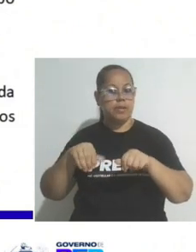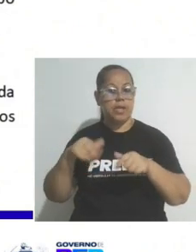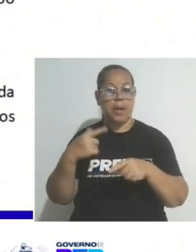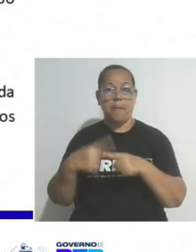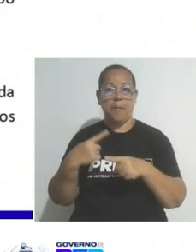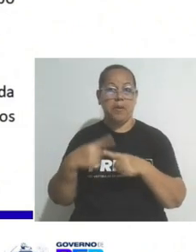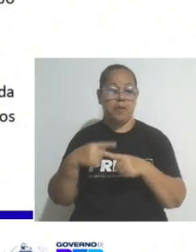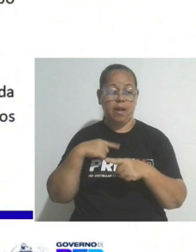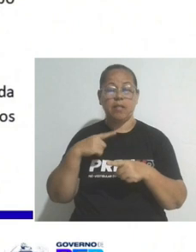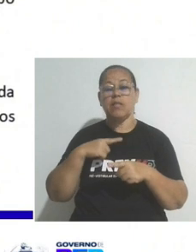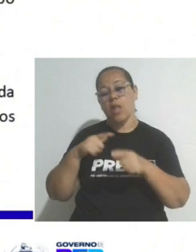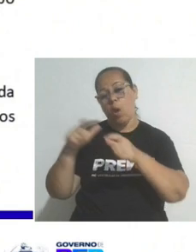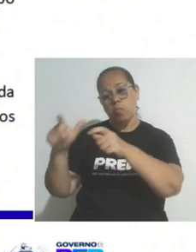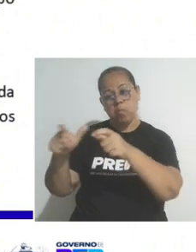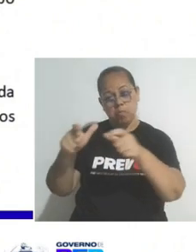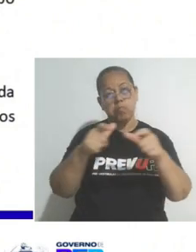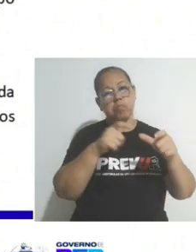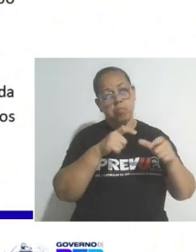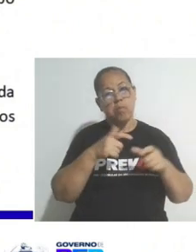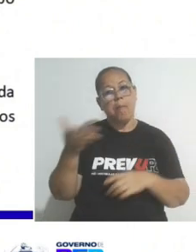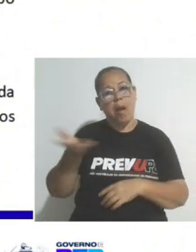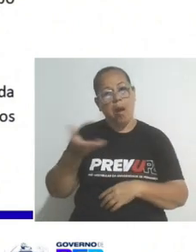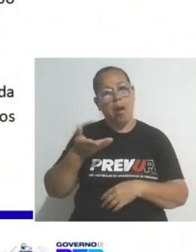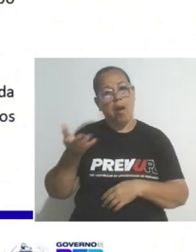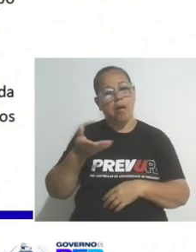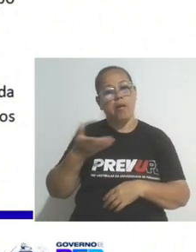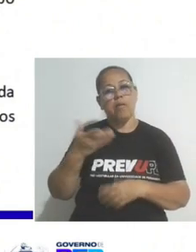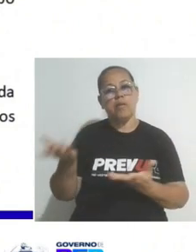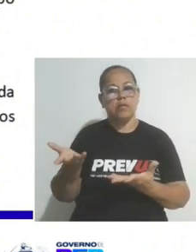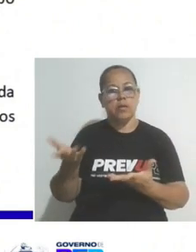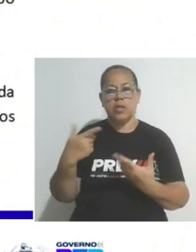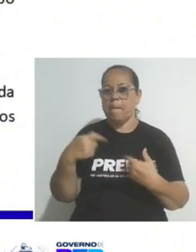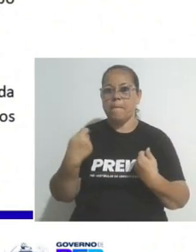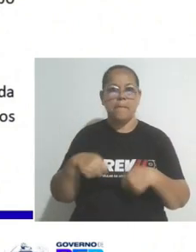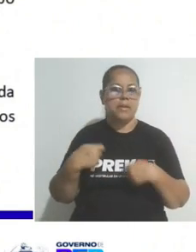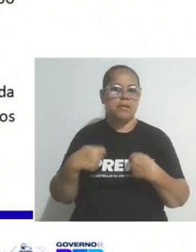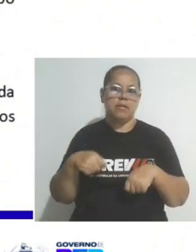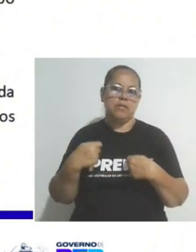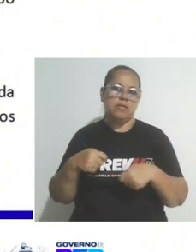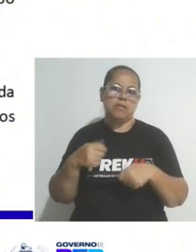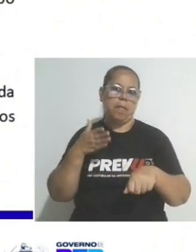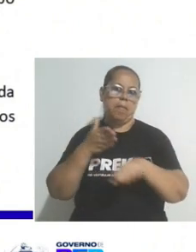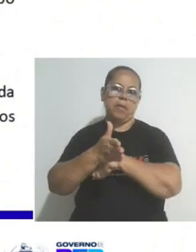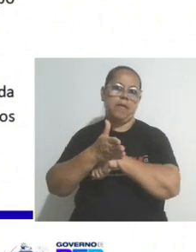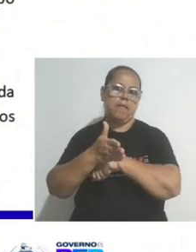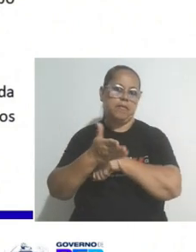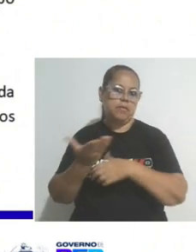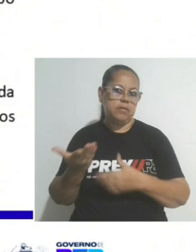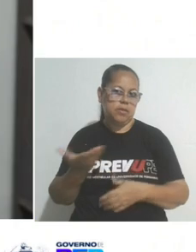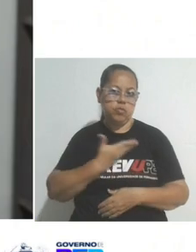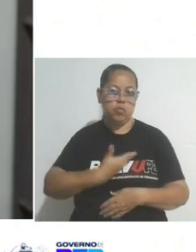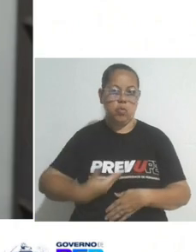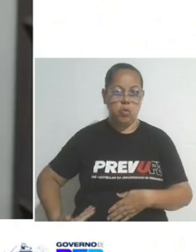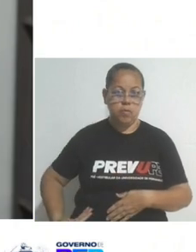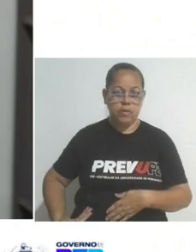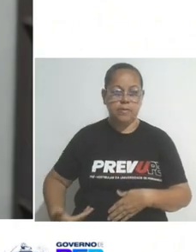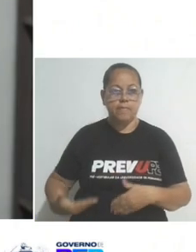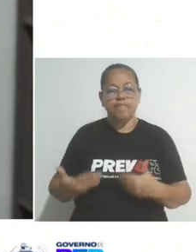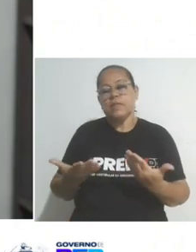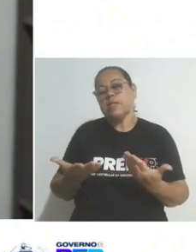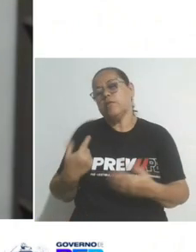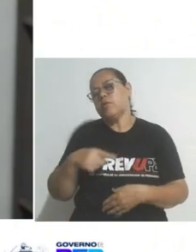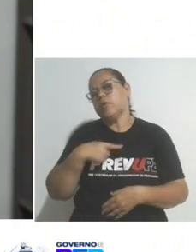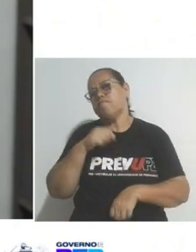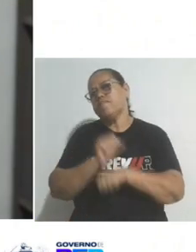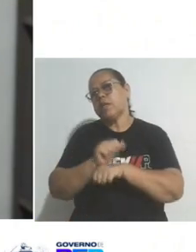que sobram espaços de produção sendo desnecessária a intervenção do Estado aqui se a gente parar